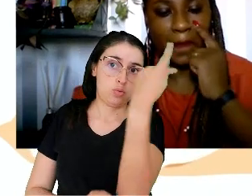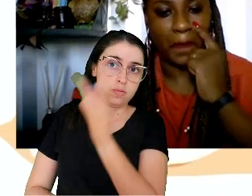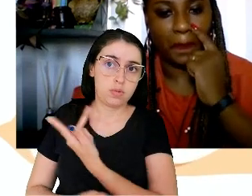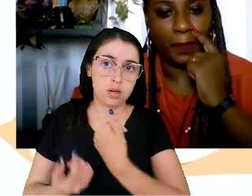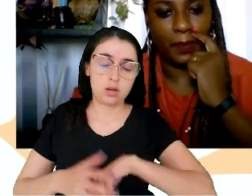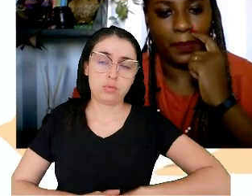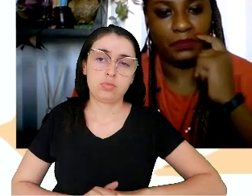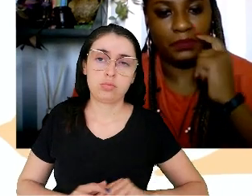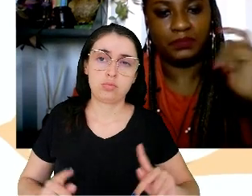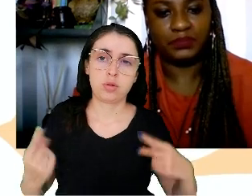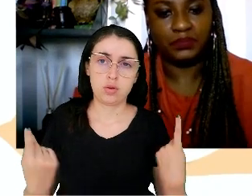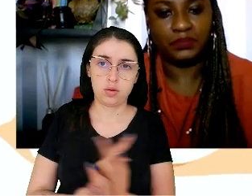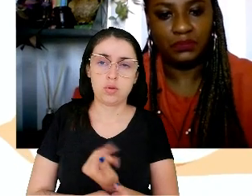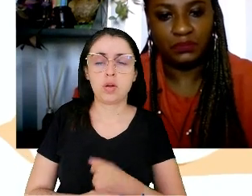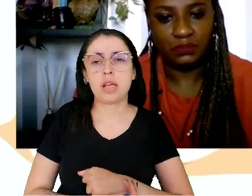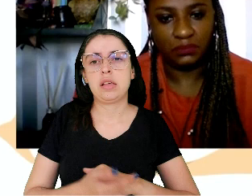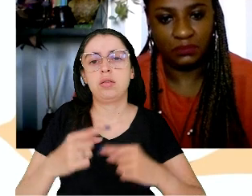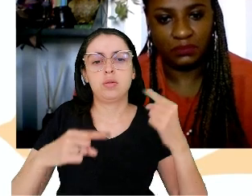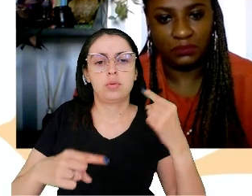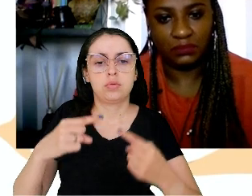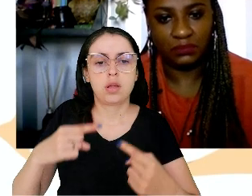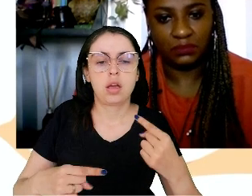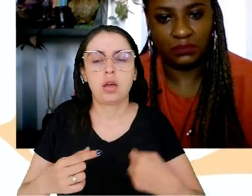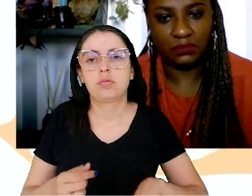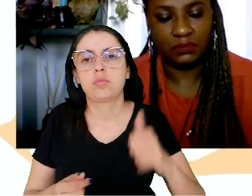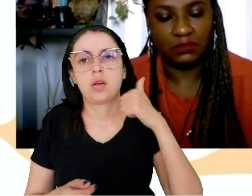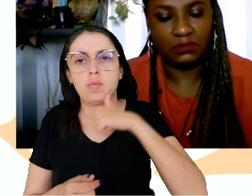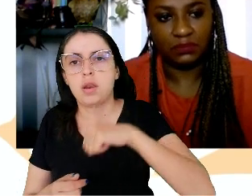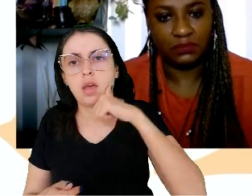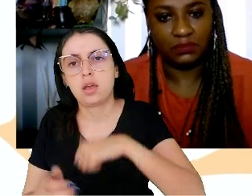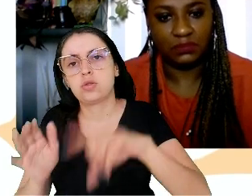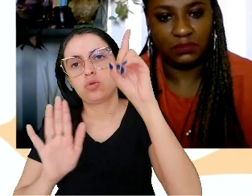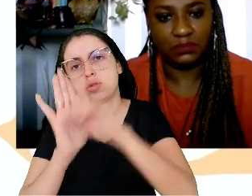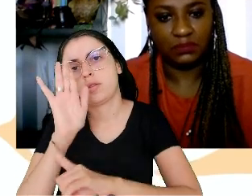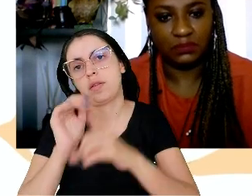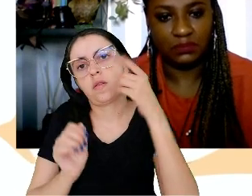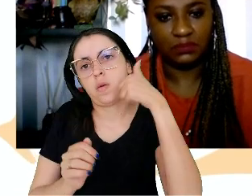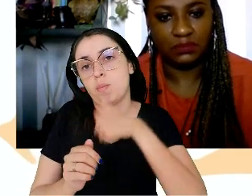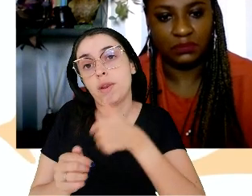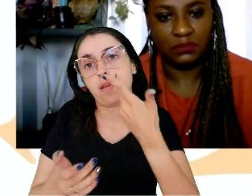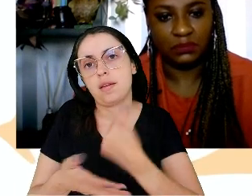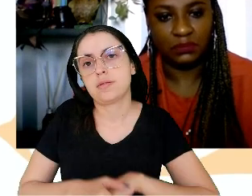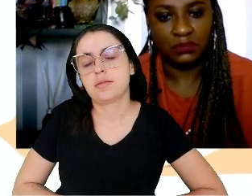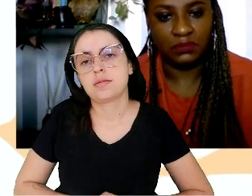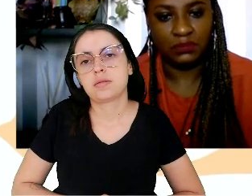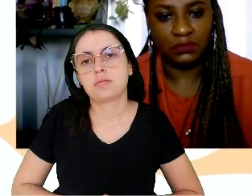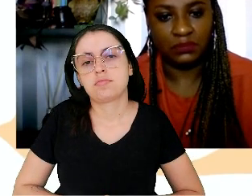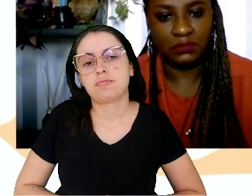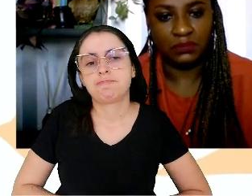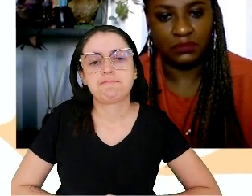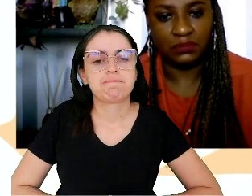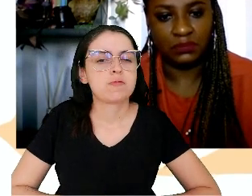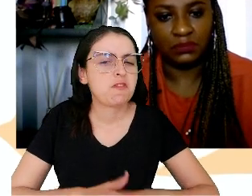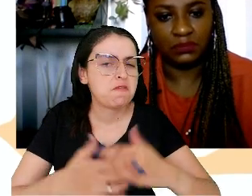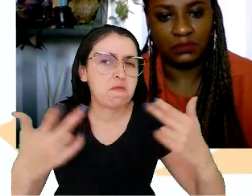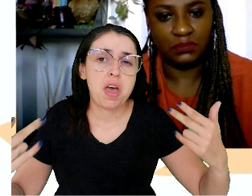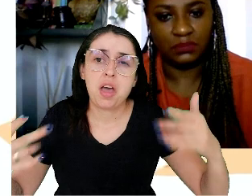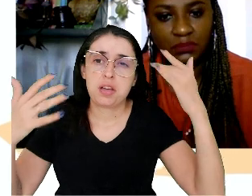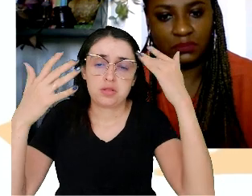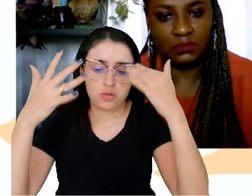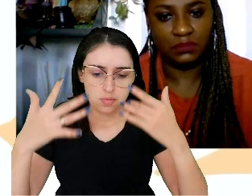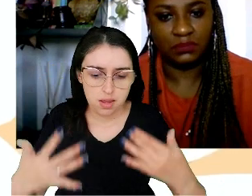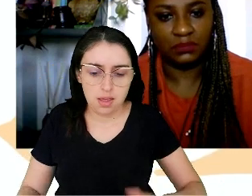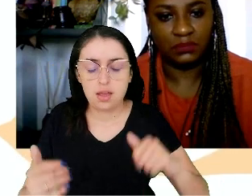também da relação com as mulheres e dos direitos das mulheres. E aí começa a se desdobrar uma série